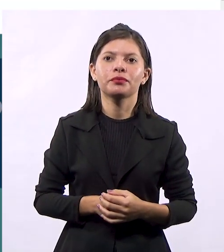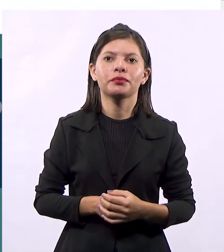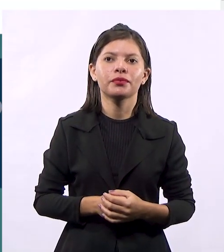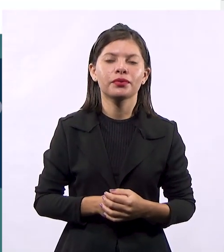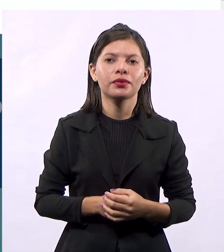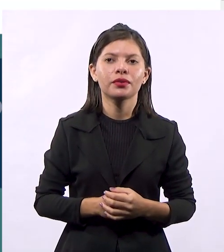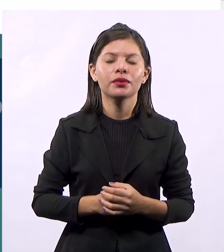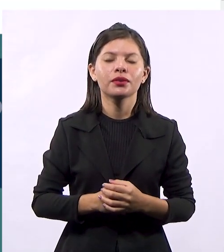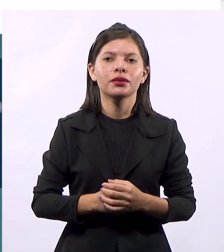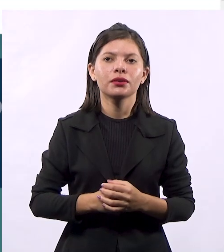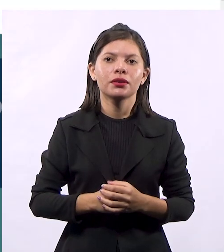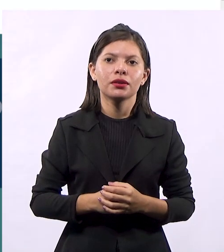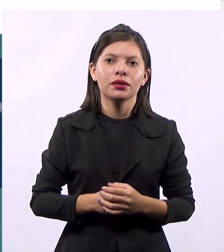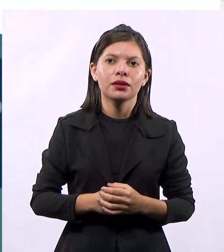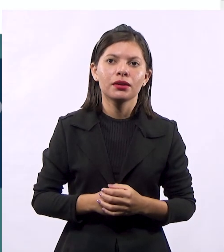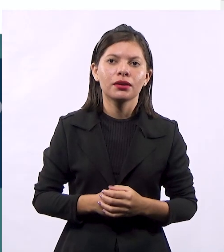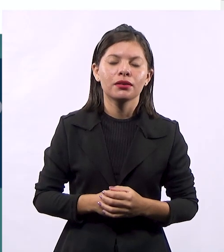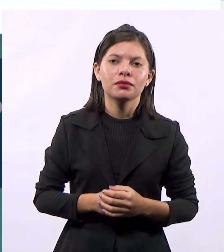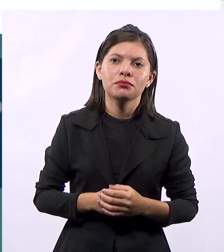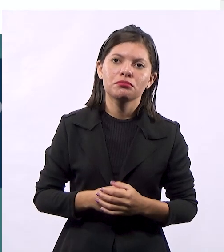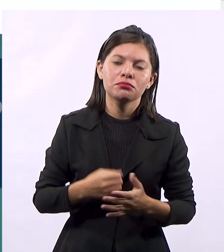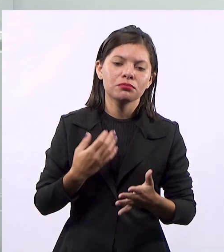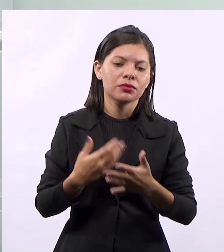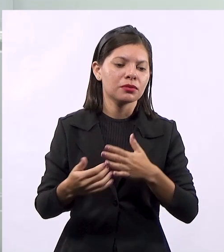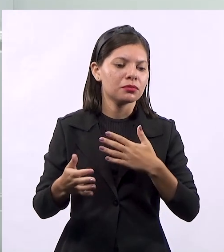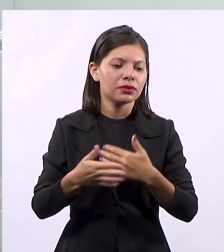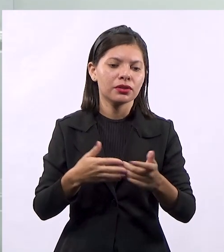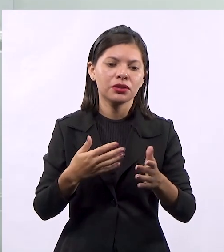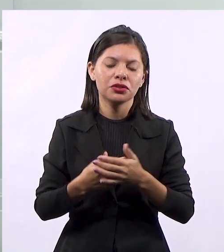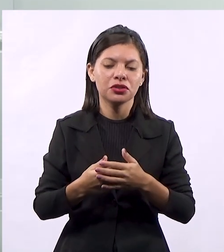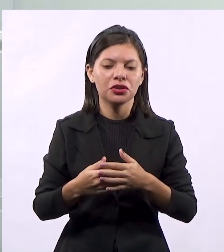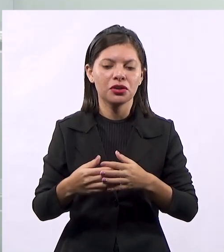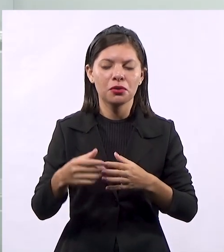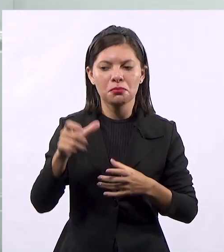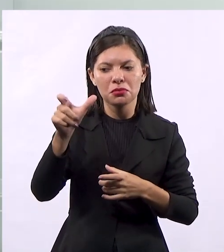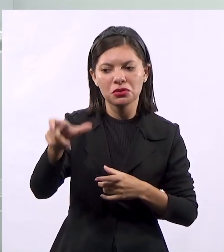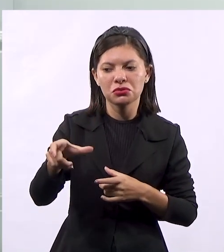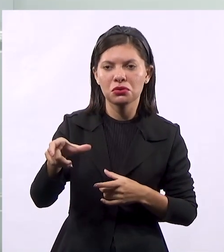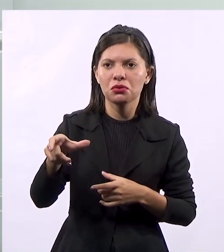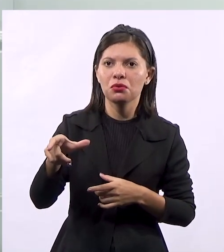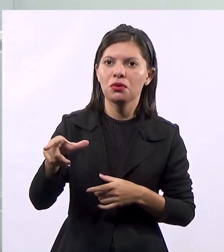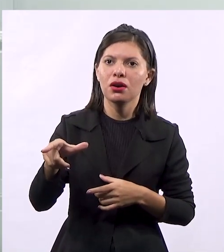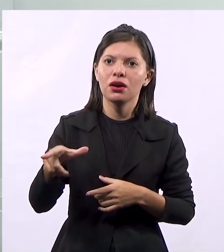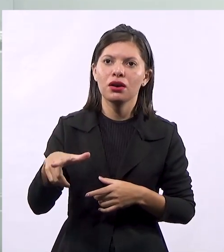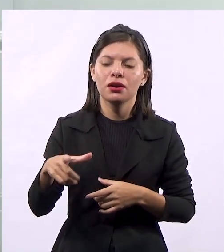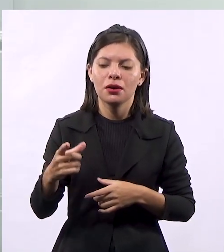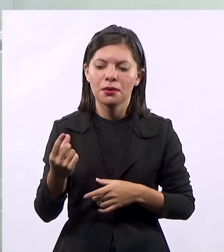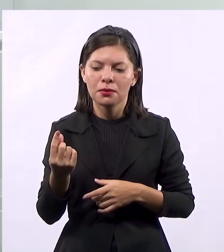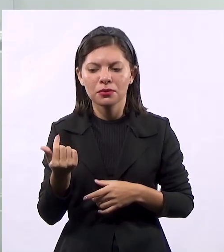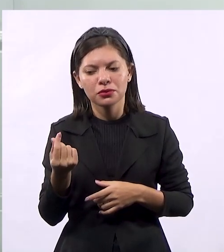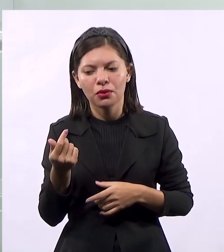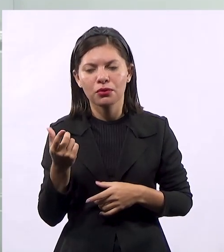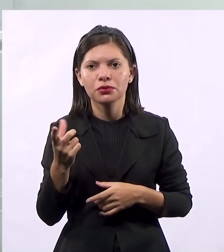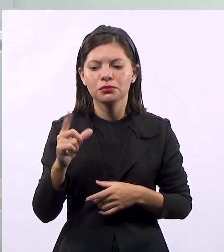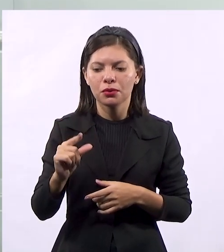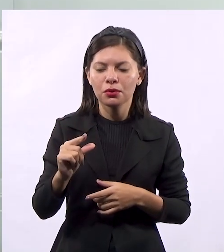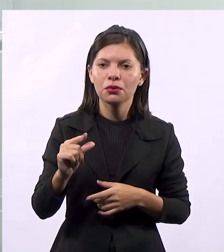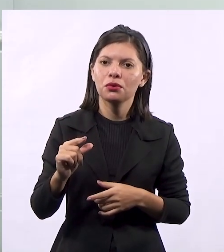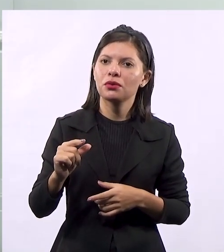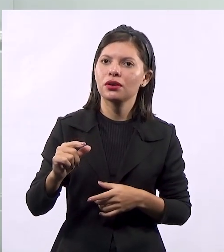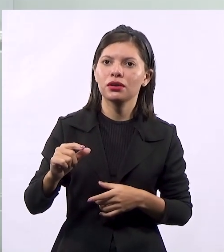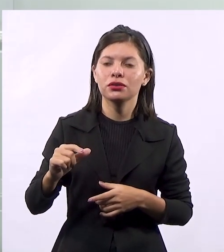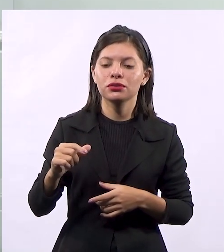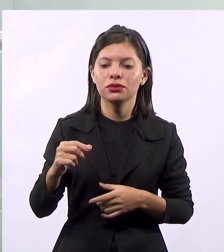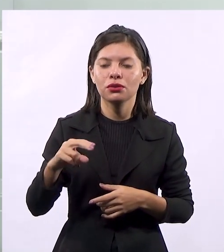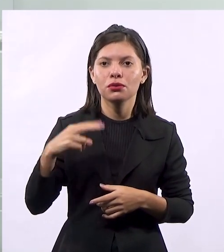o desenvolvimento da pessoa. Portanto, é considerado pessoa. A gente tem que considerar o desenvolvimento da